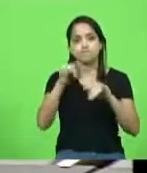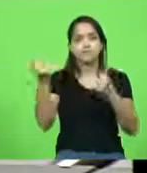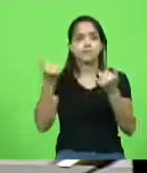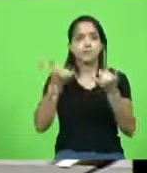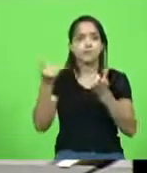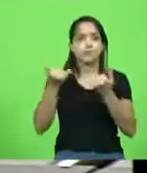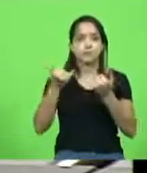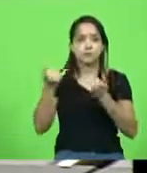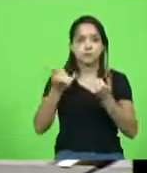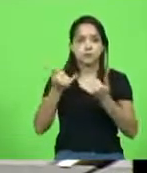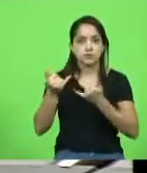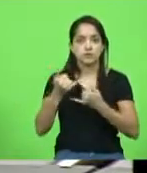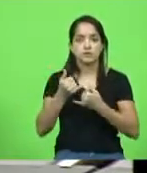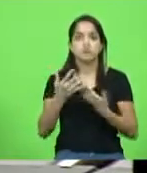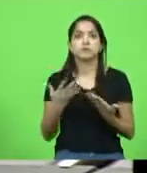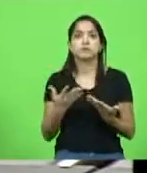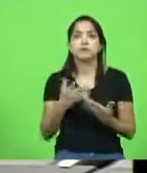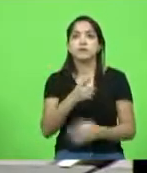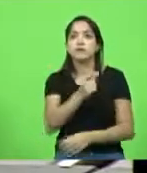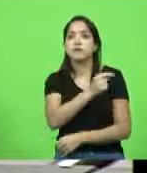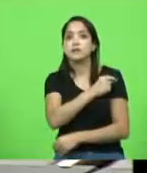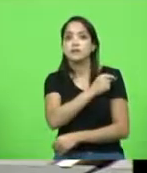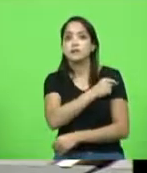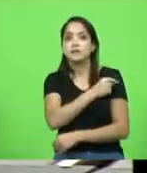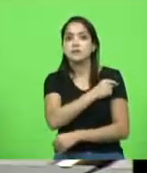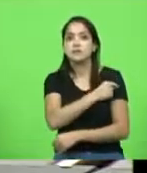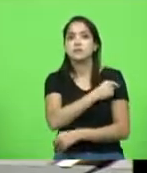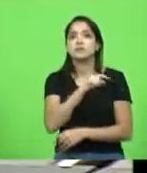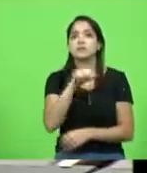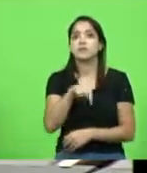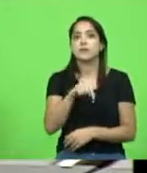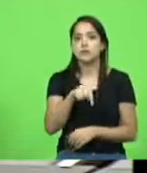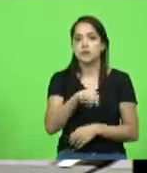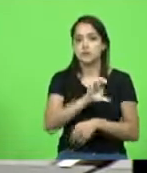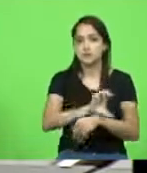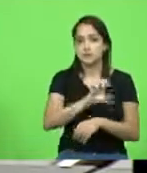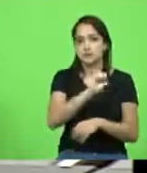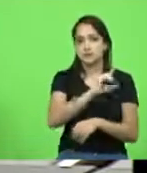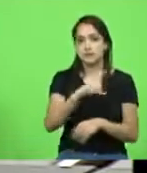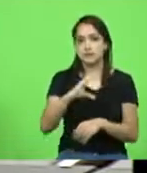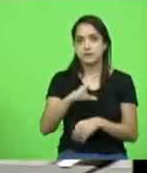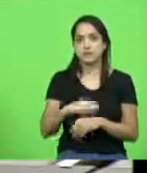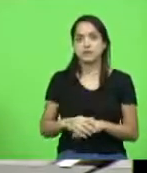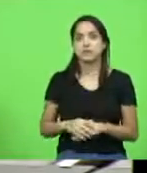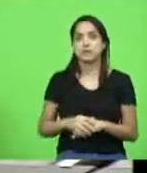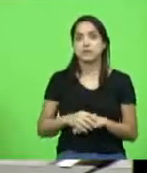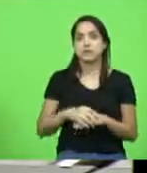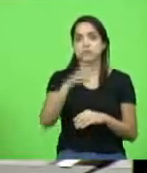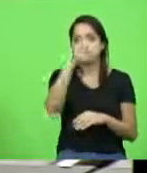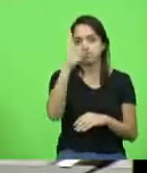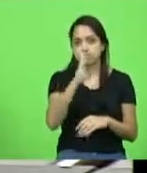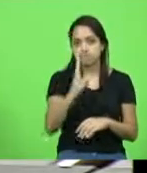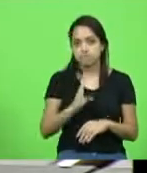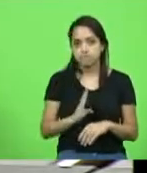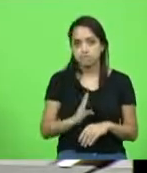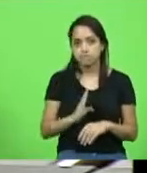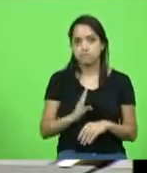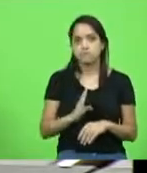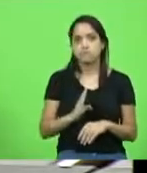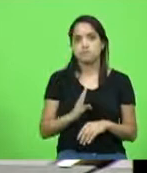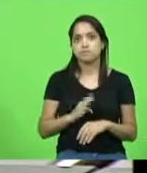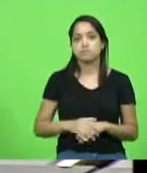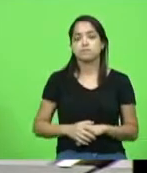à vacinação em Santa Catarina mas temos a imagem do Brasil que se eu não me engano